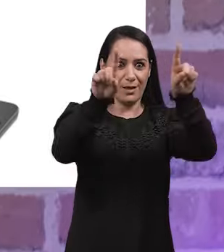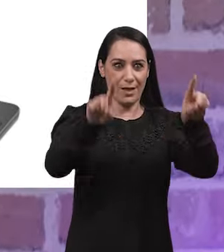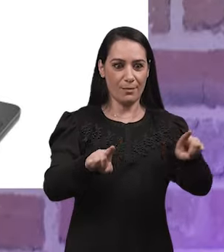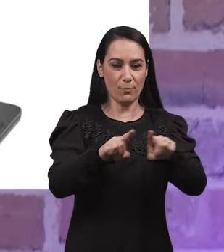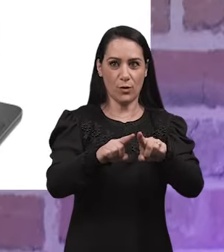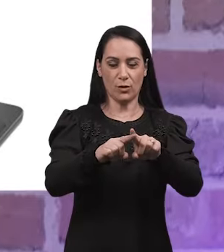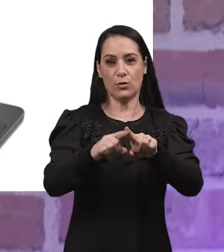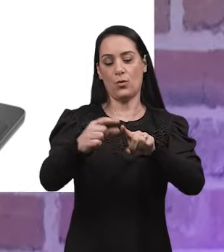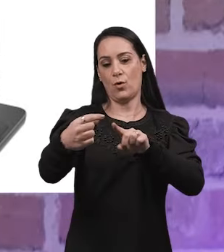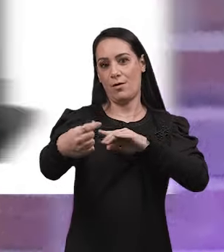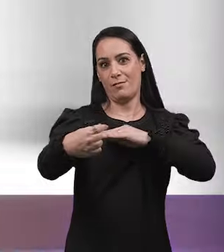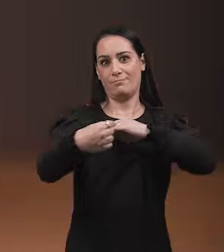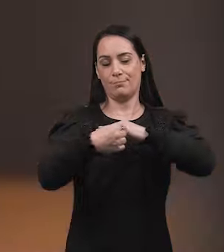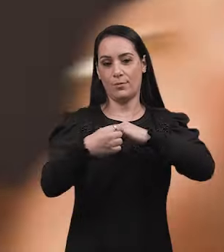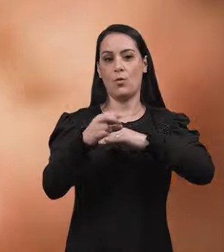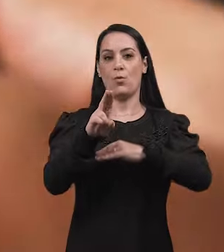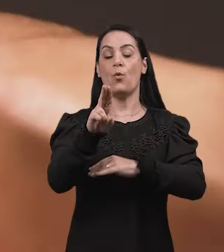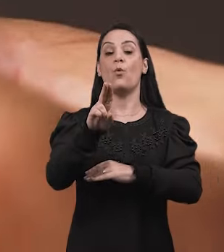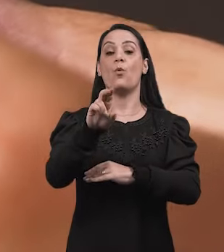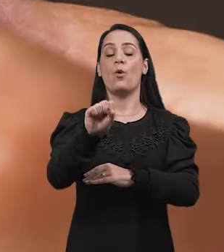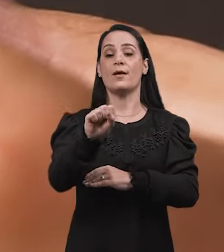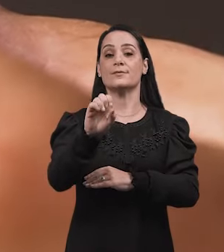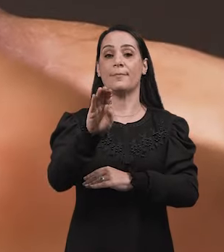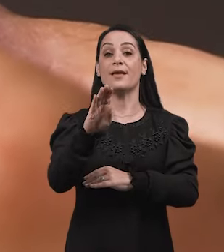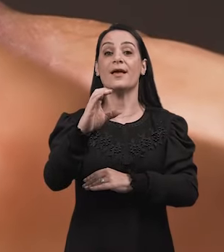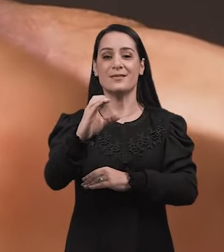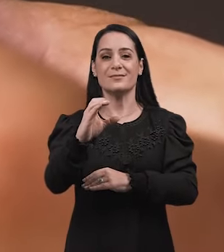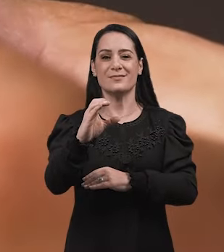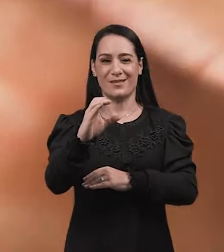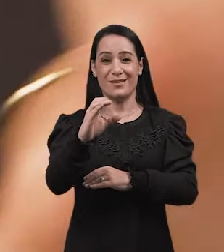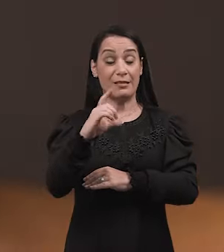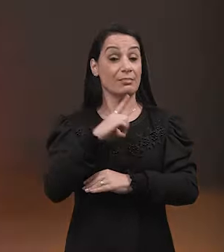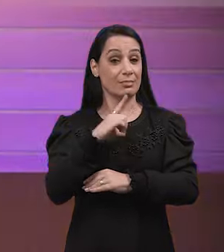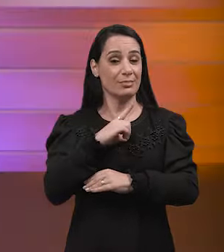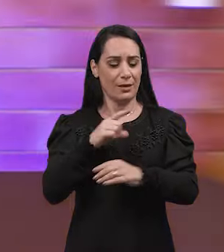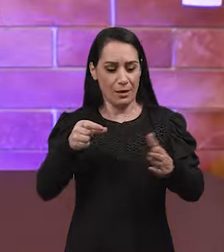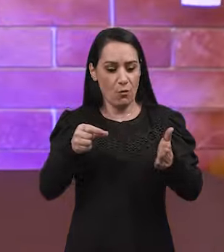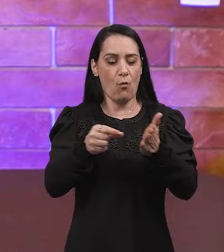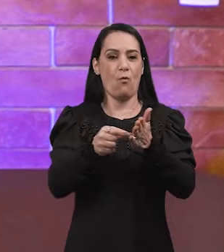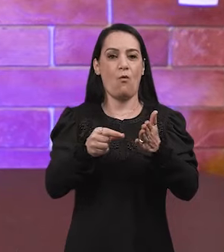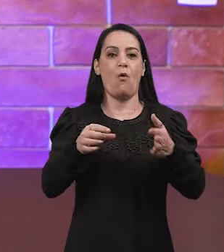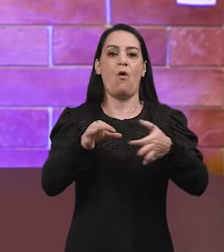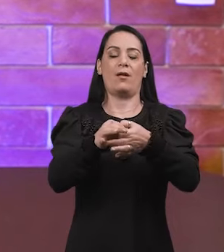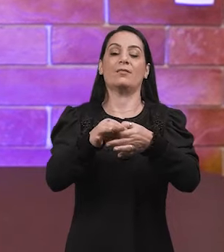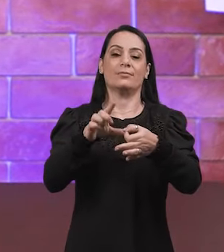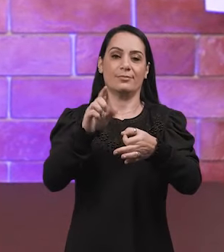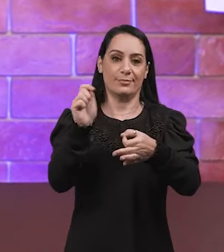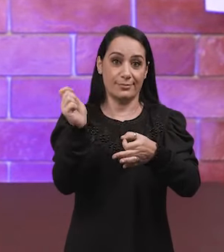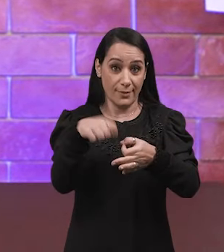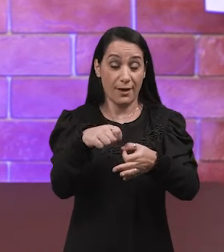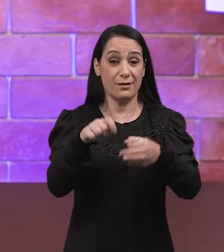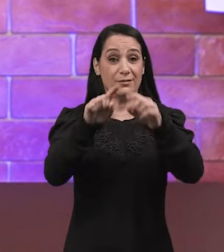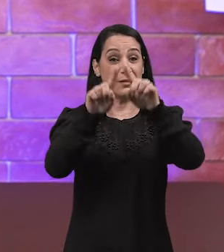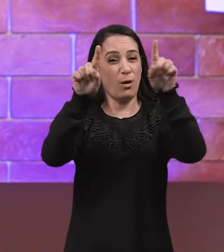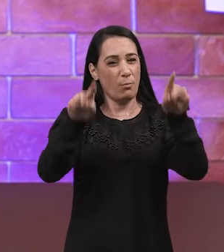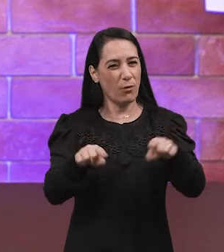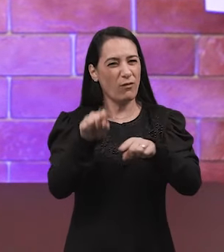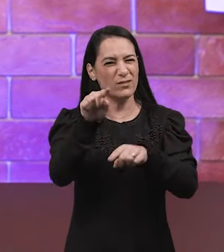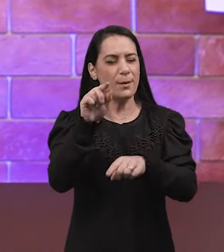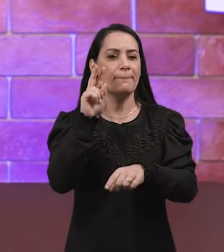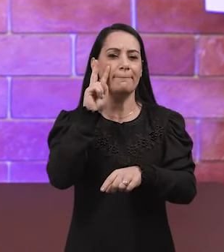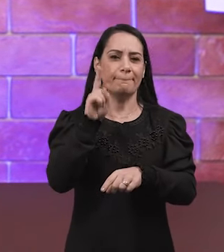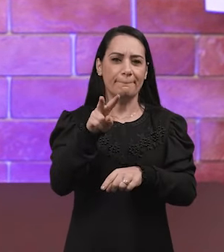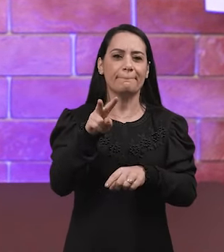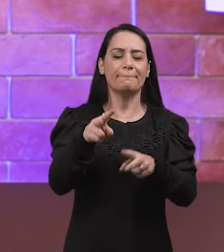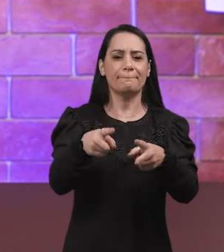monitor diretamente através da porta USB-C que vem aqui embaixo, nele aqui, viram? Bom, falando em